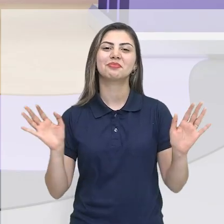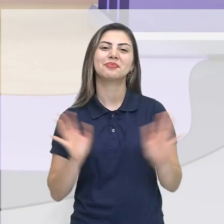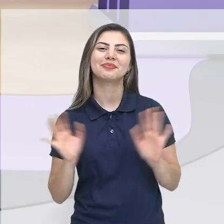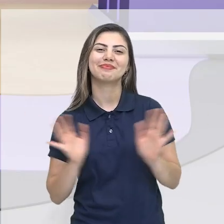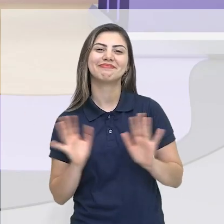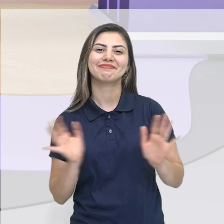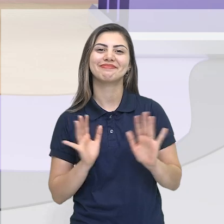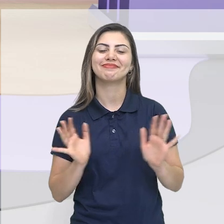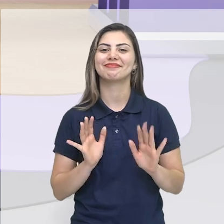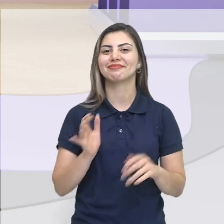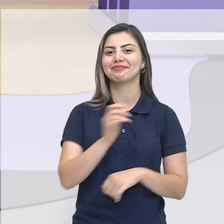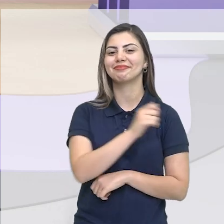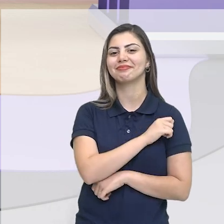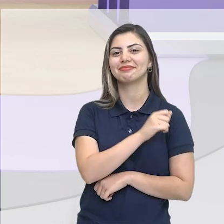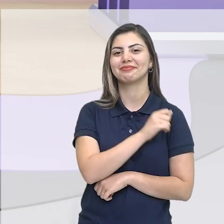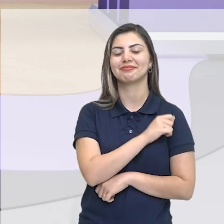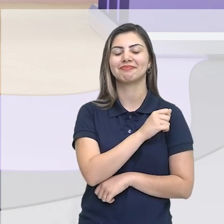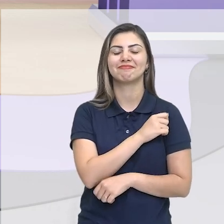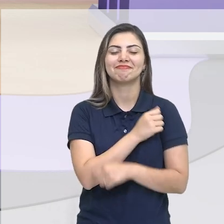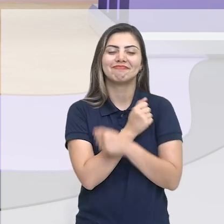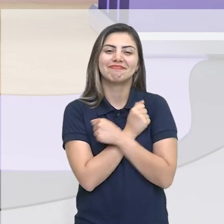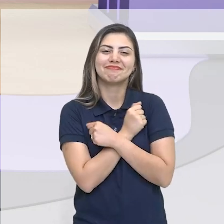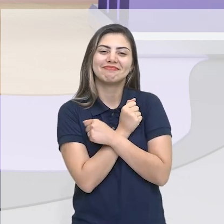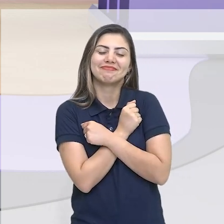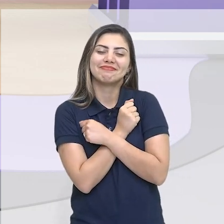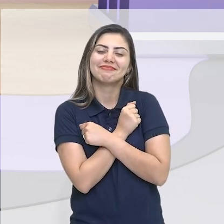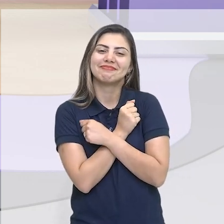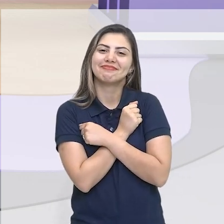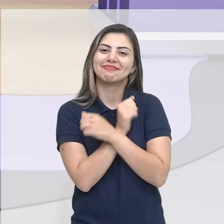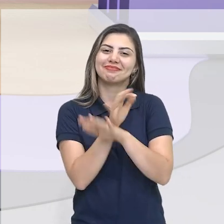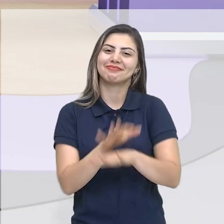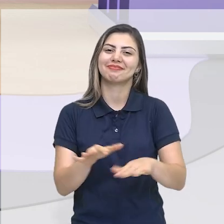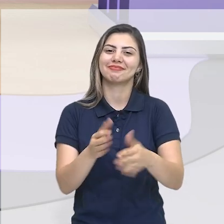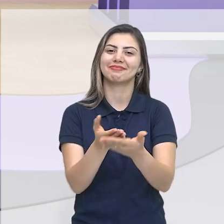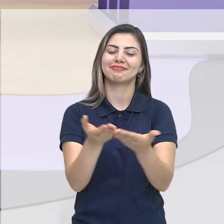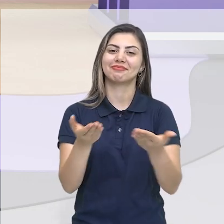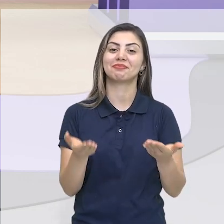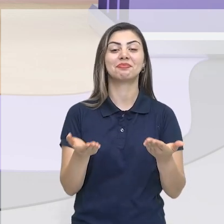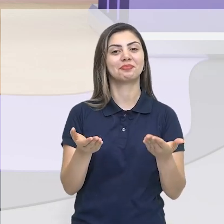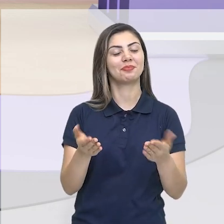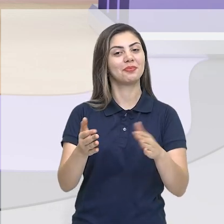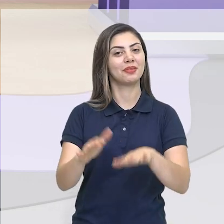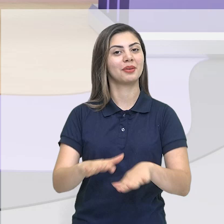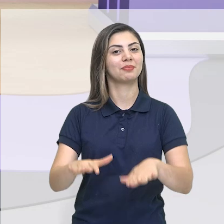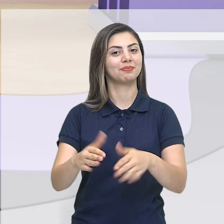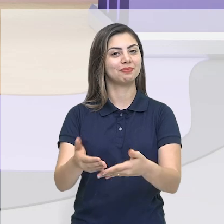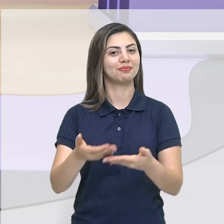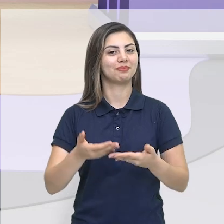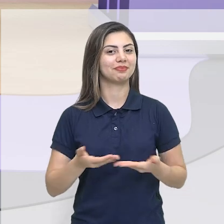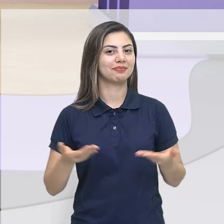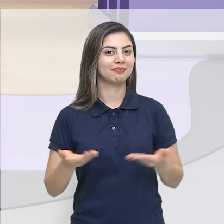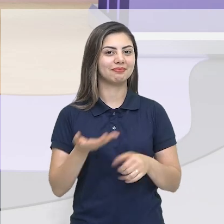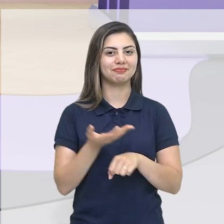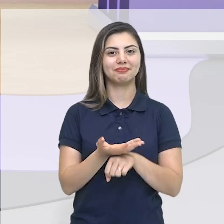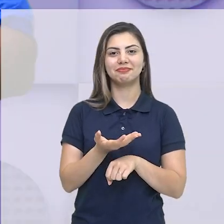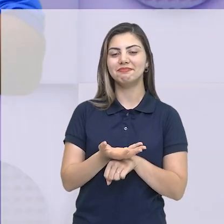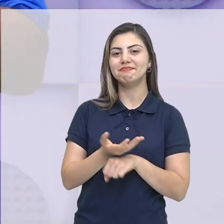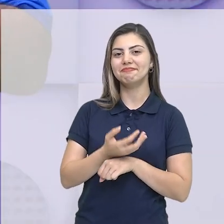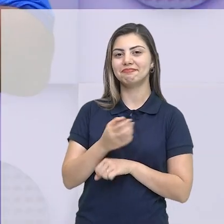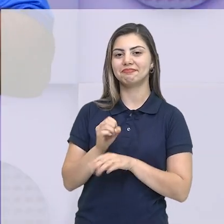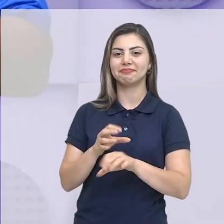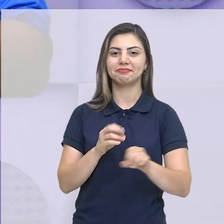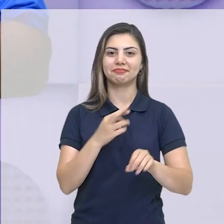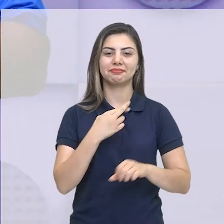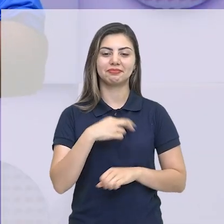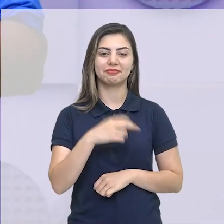Olá, meu caro aluno, minha cara aluna, aquele abraço aconchegante e de boas-vindas a você em nossa aula de ensino religioso. Eu